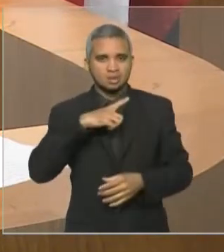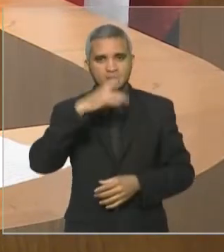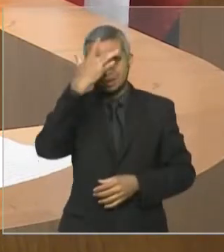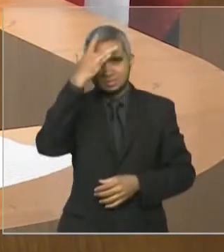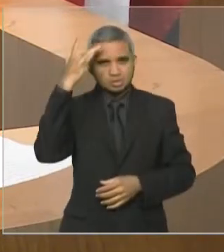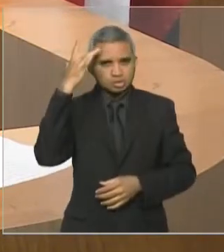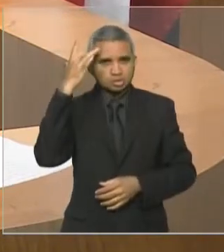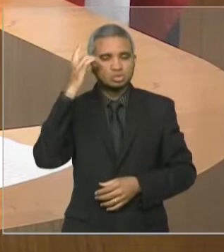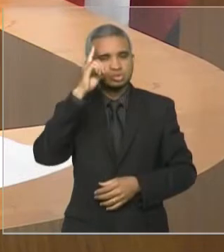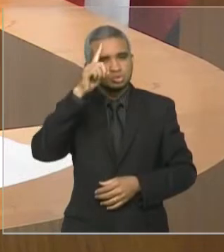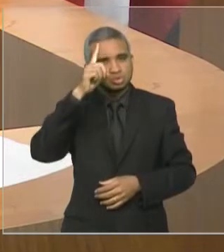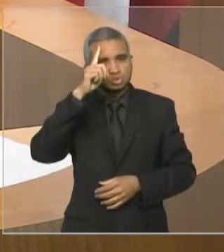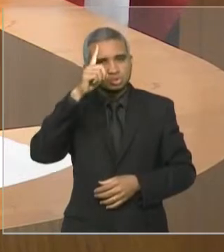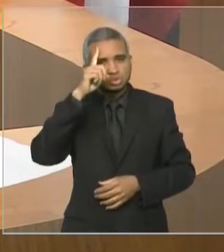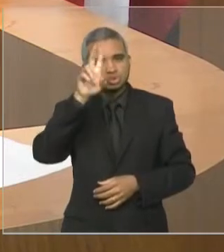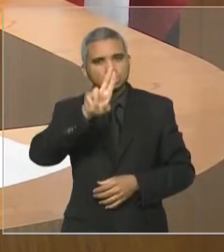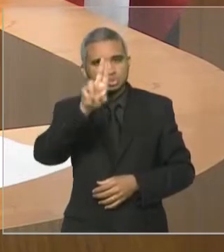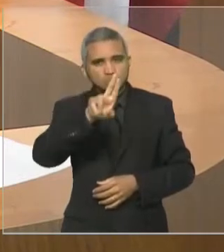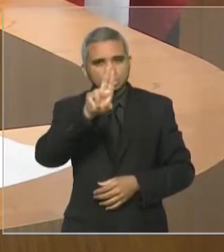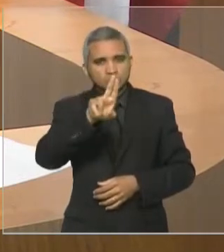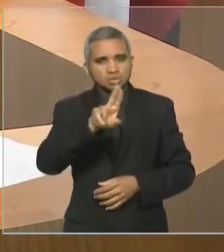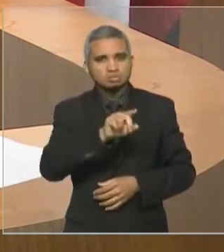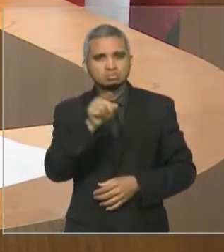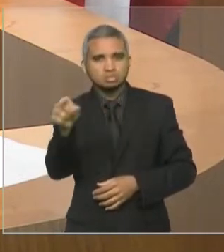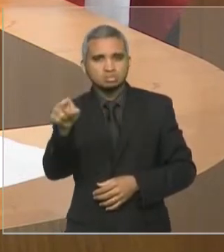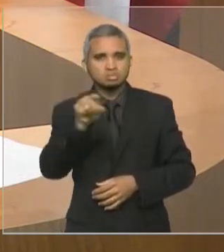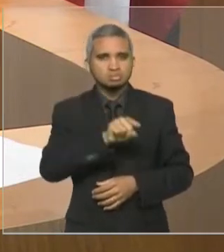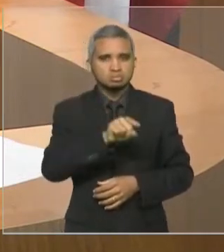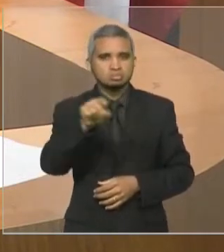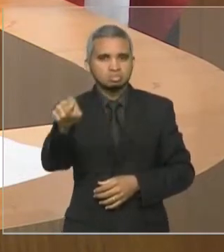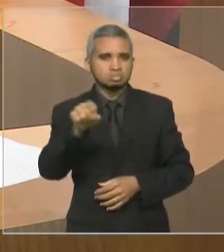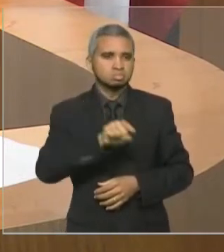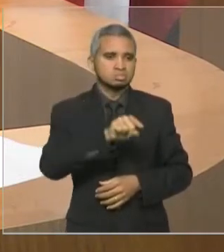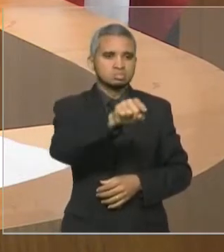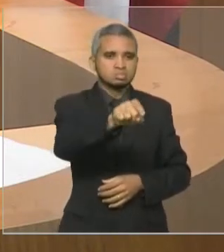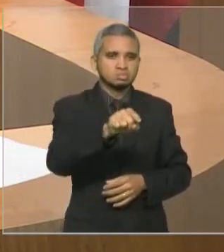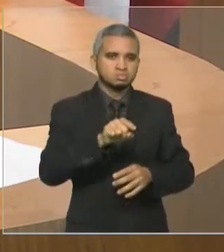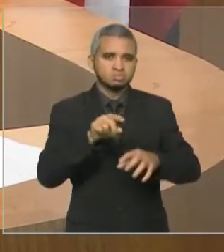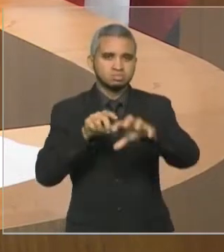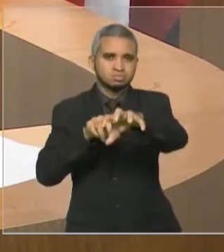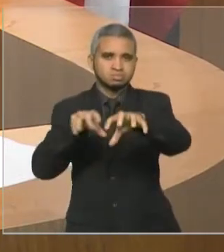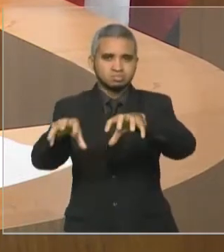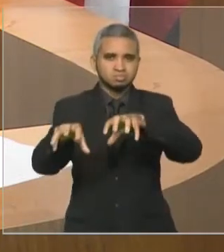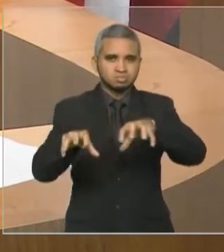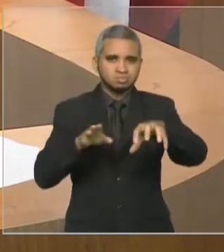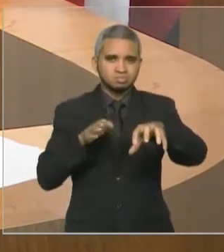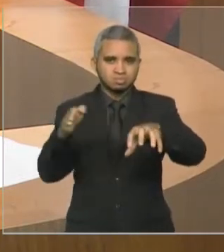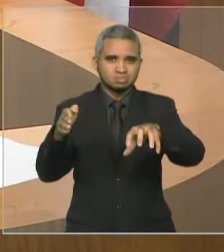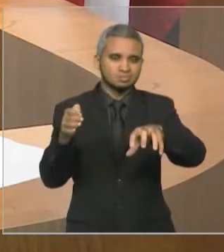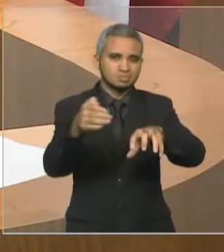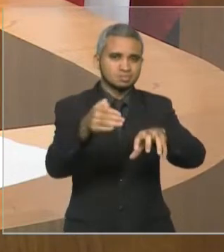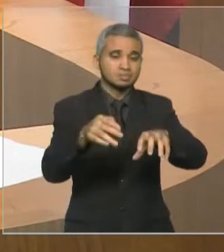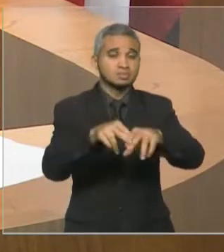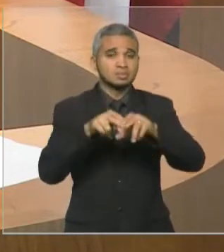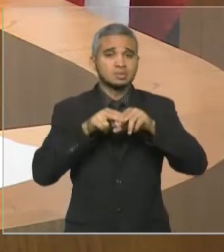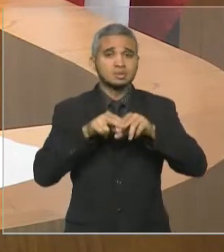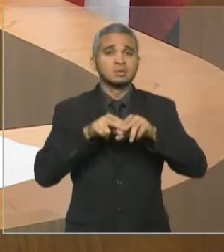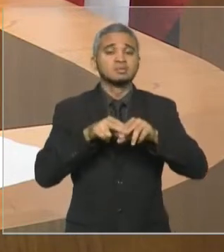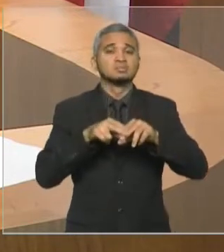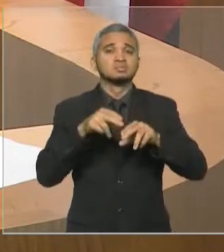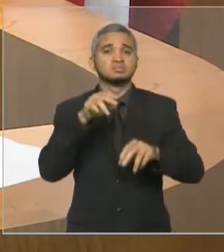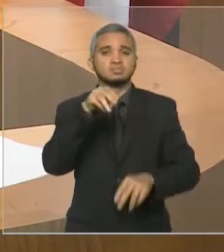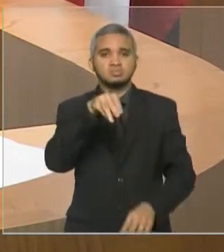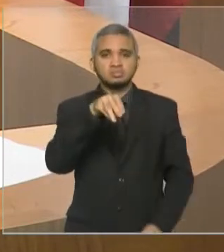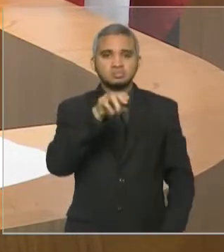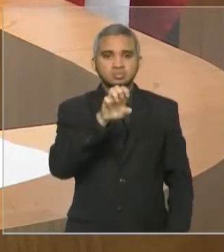diariamente entre um município a outro. A metropolização precisa existir de fato e de direito, por uma razão